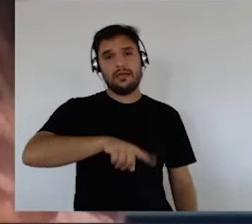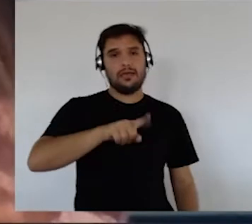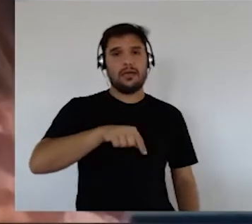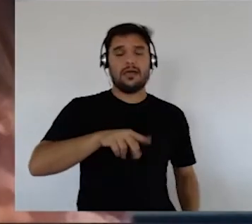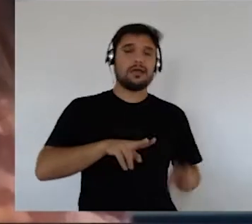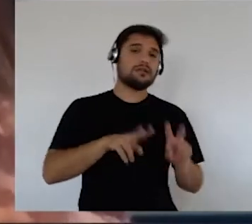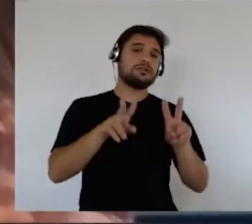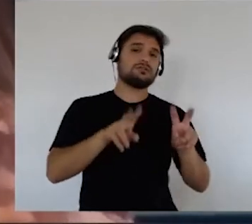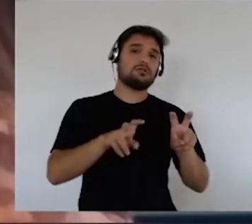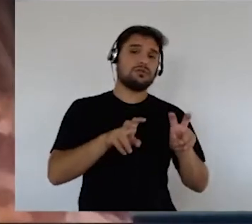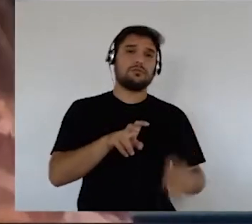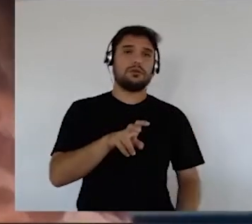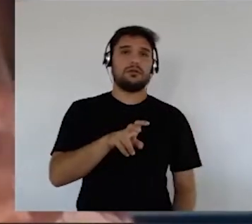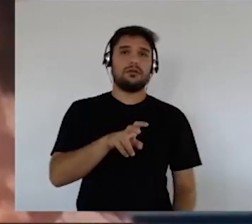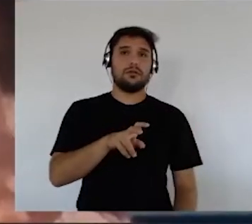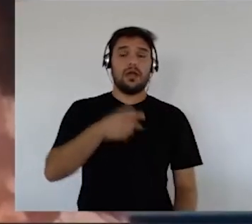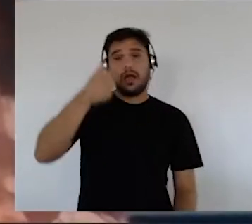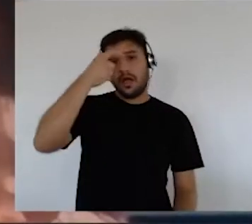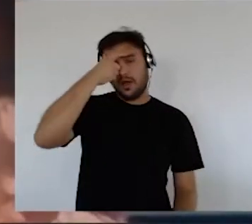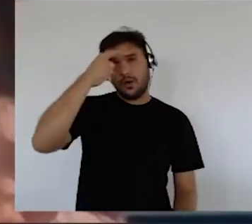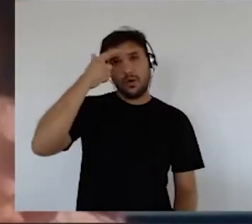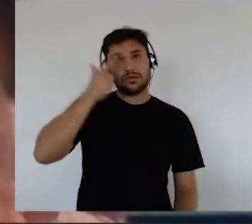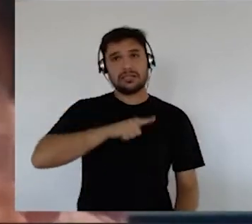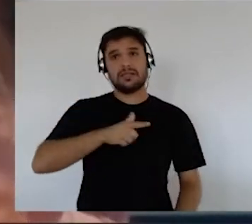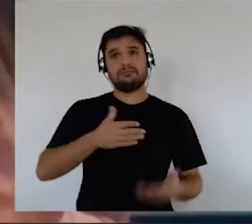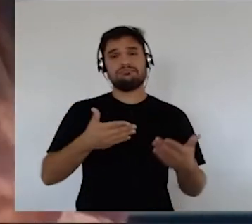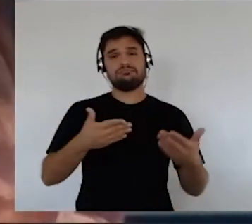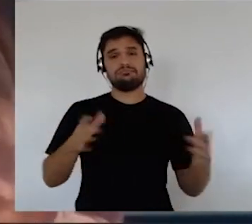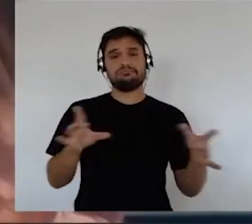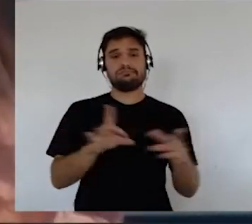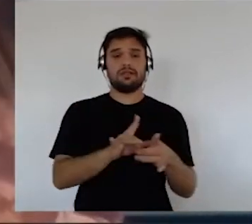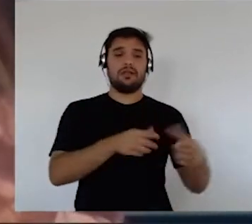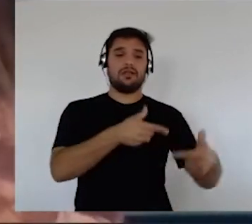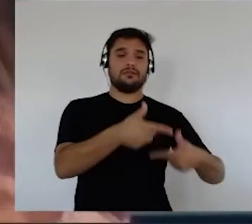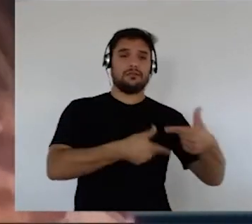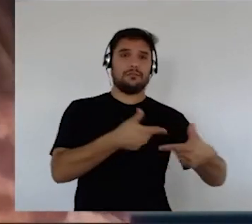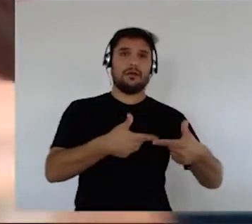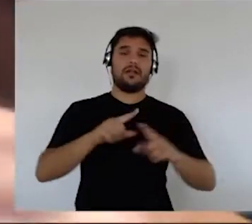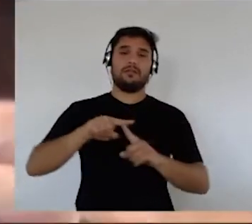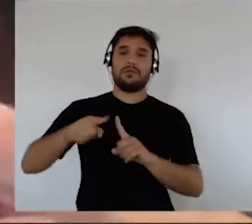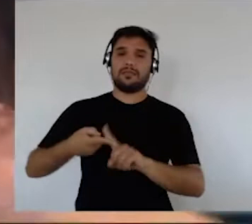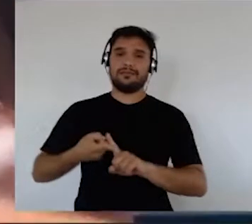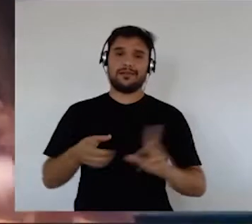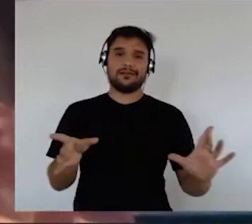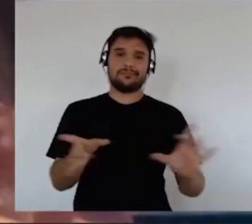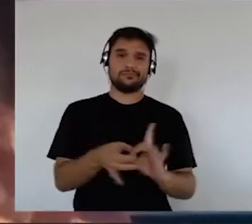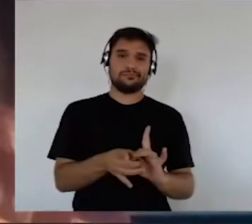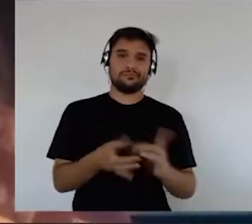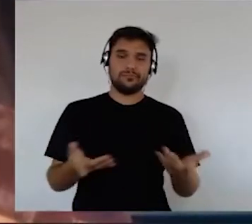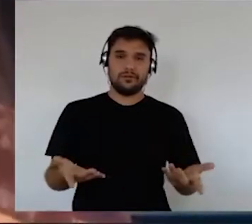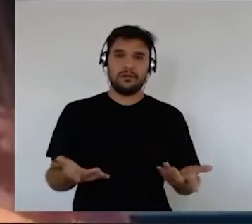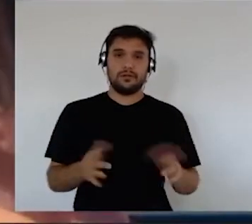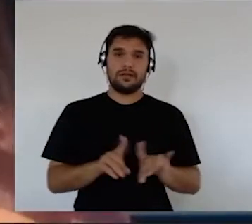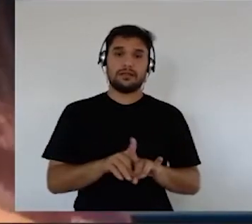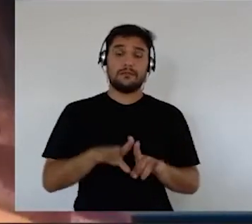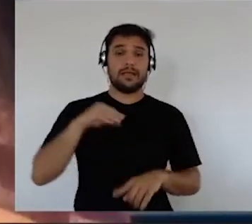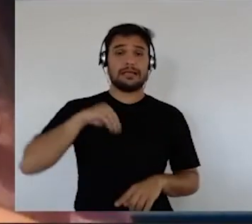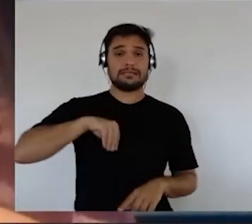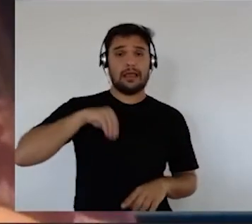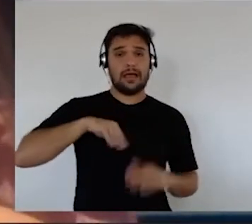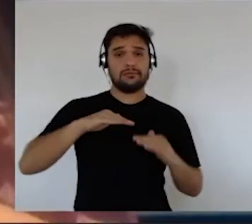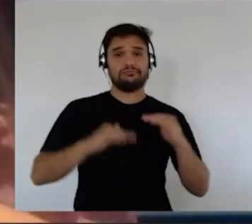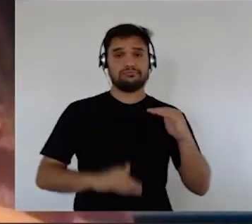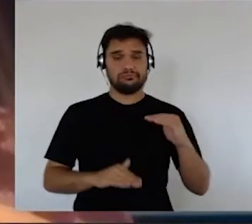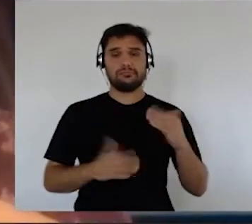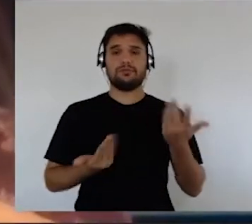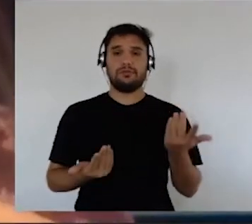dizem respeito a conciliar trabalho e maternidade e efetivamente em relação à remuneração,